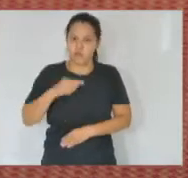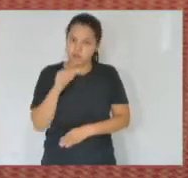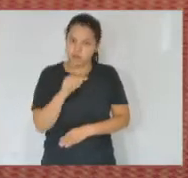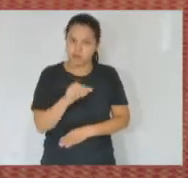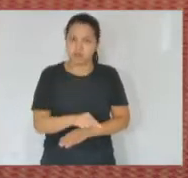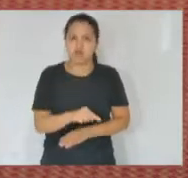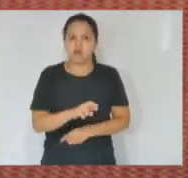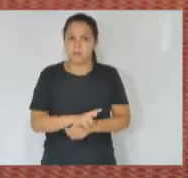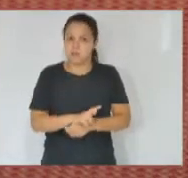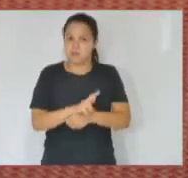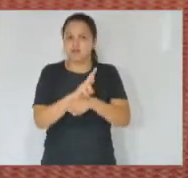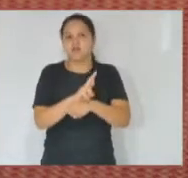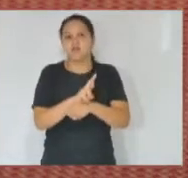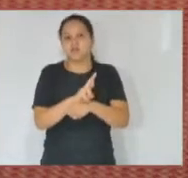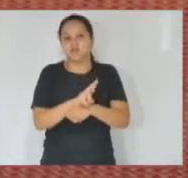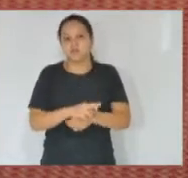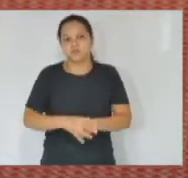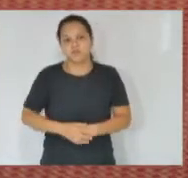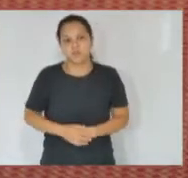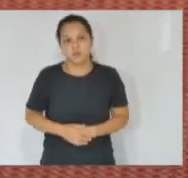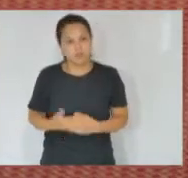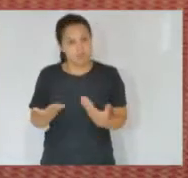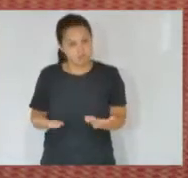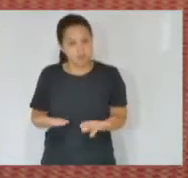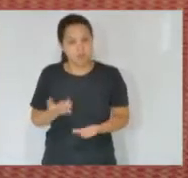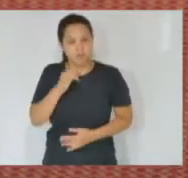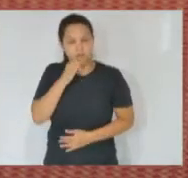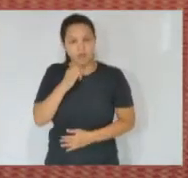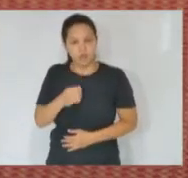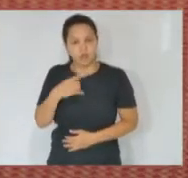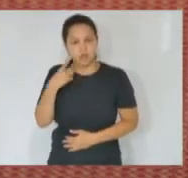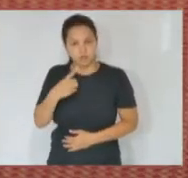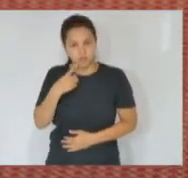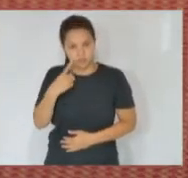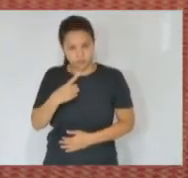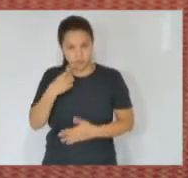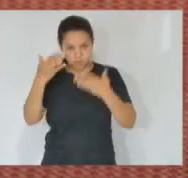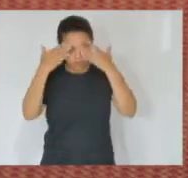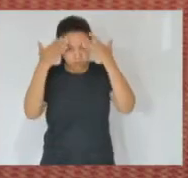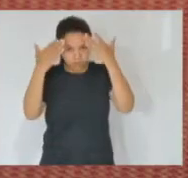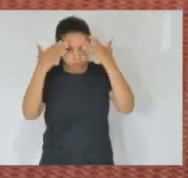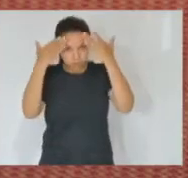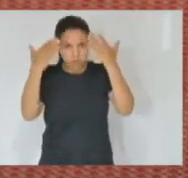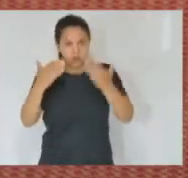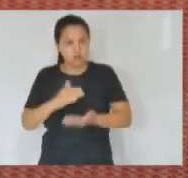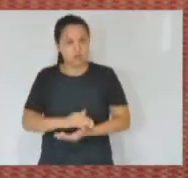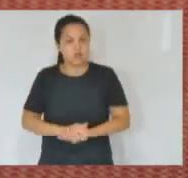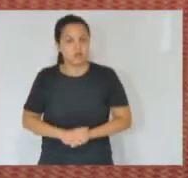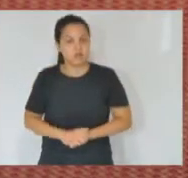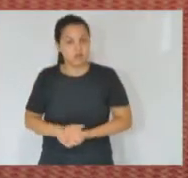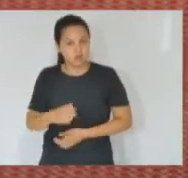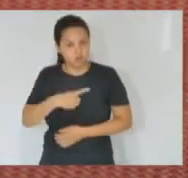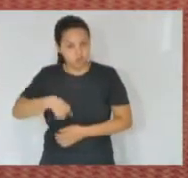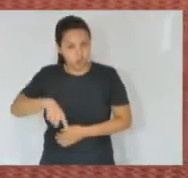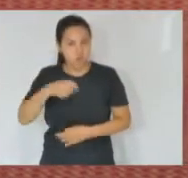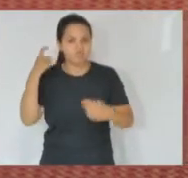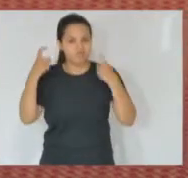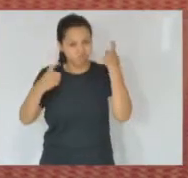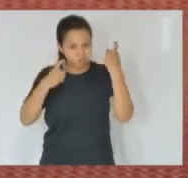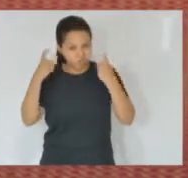representatividade. Quero dizer, deputado Zé Milton, de que vemos com muita